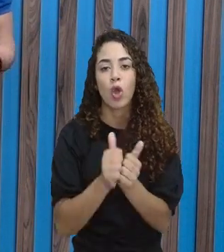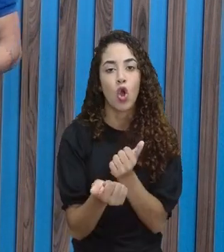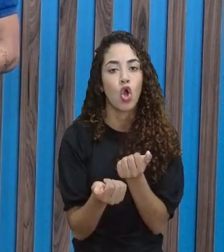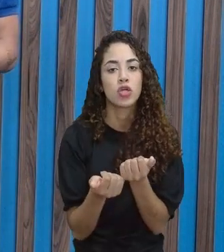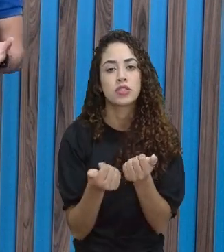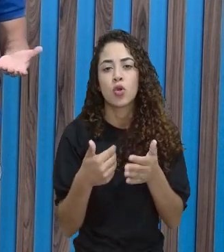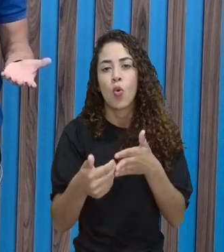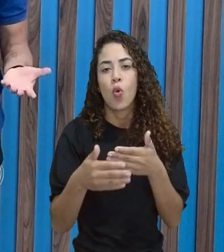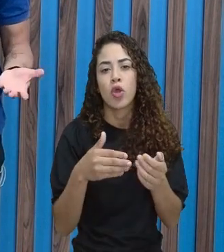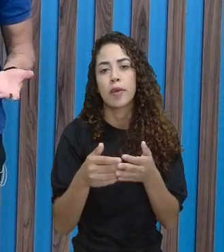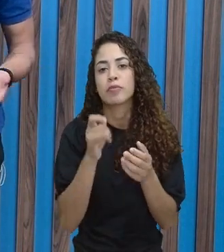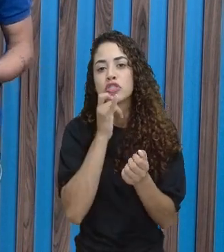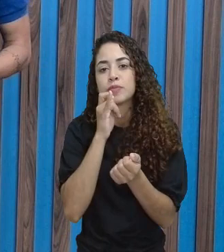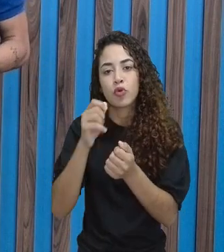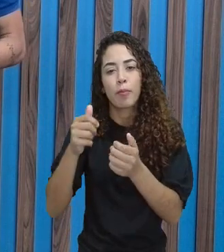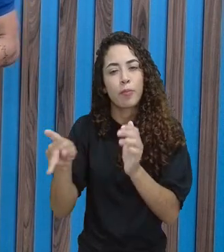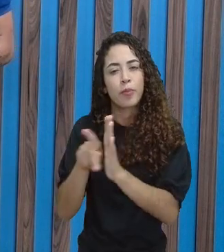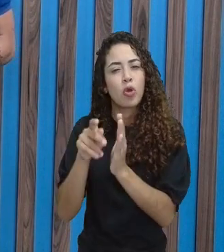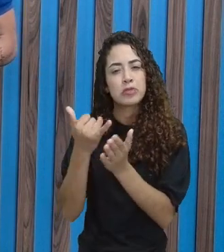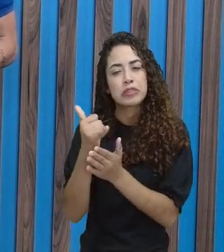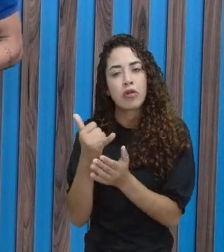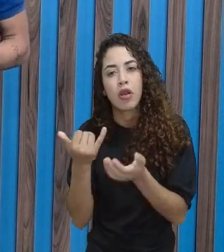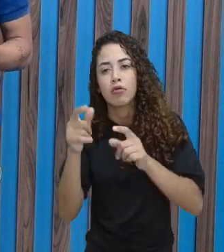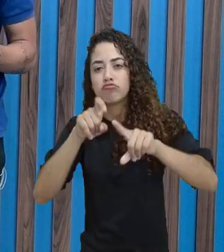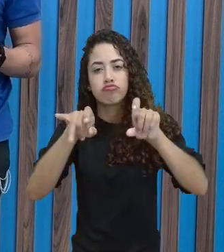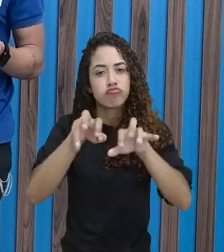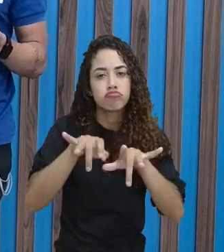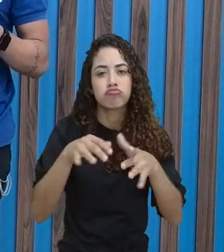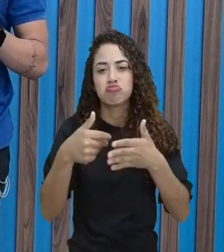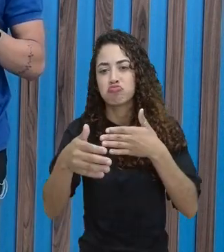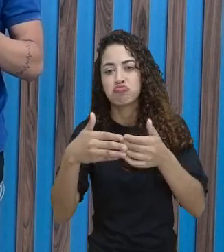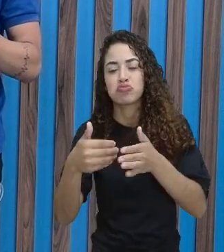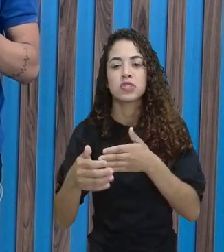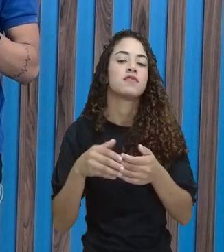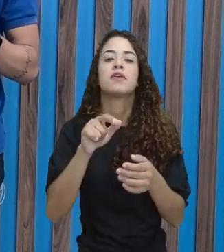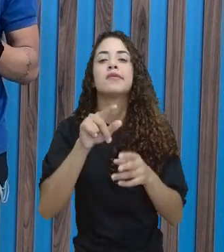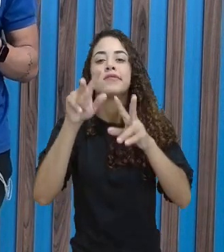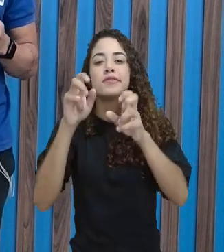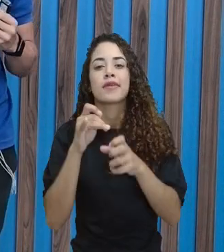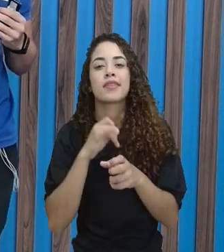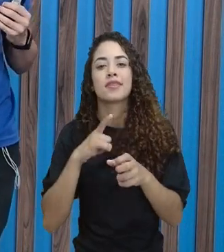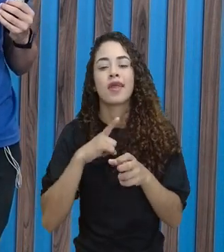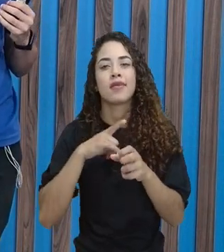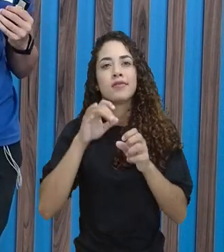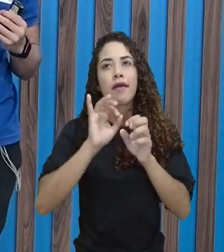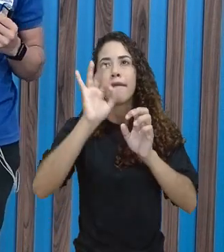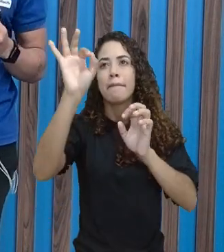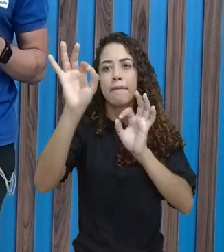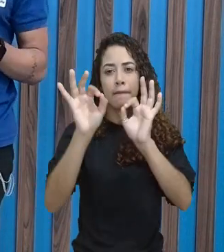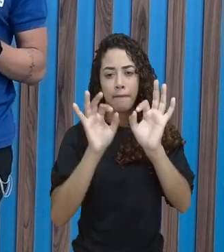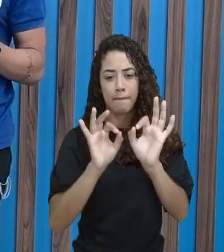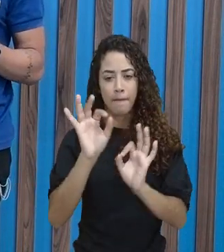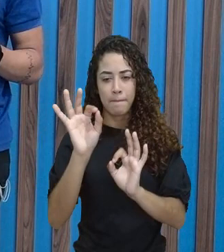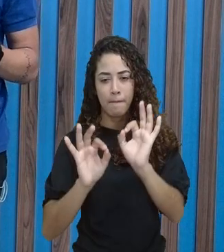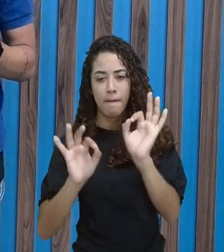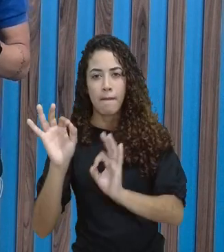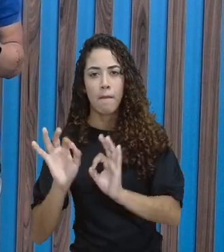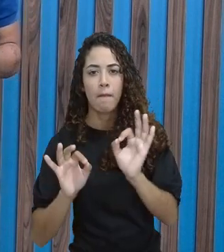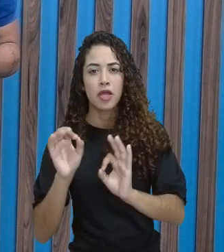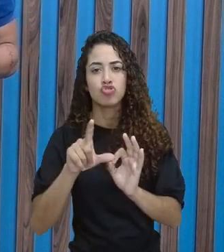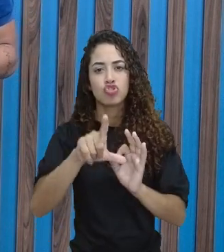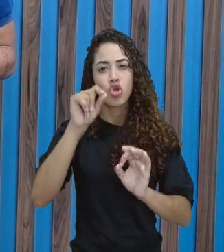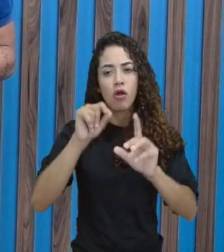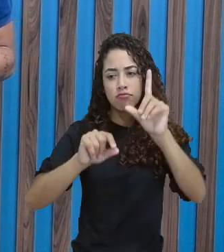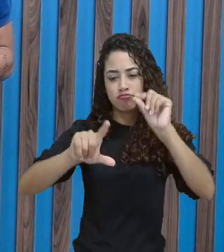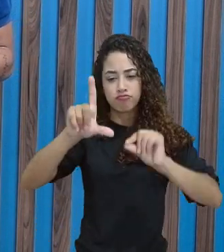esportes, né, esportes eletrônicos, vocês percebem quando vocês vão fazer a escalação de um time, quando vocês escolhem lá o time, vocês são